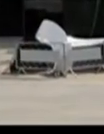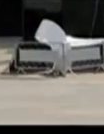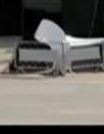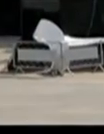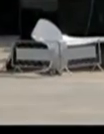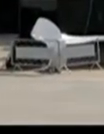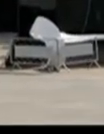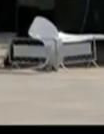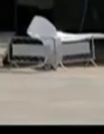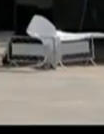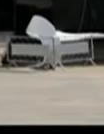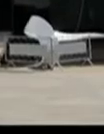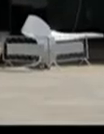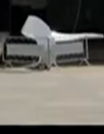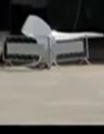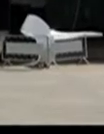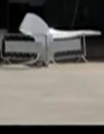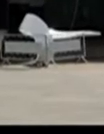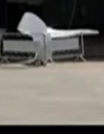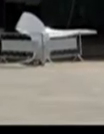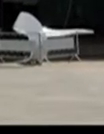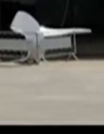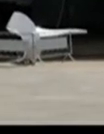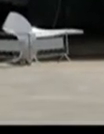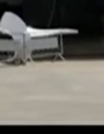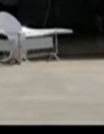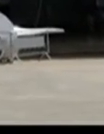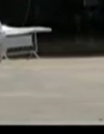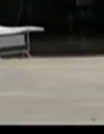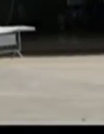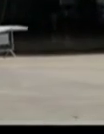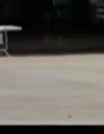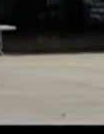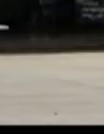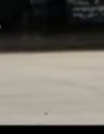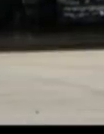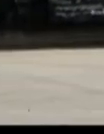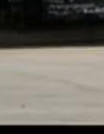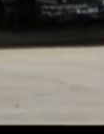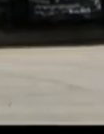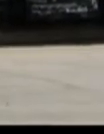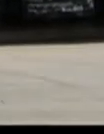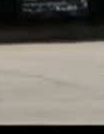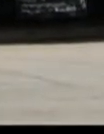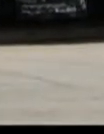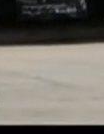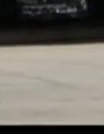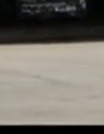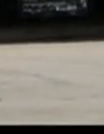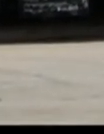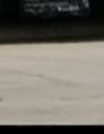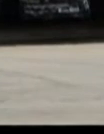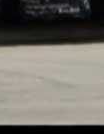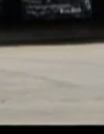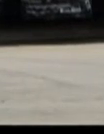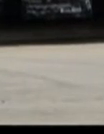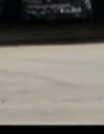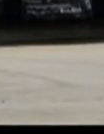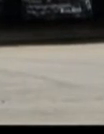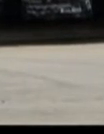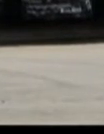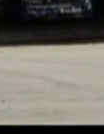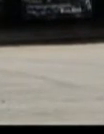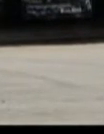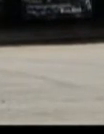e também agora para Miami, nos Estados Unidos, agora ele volta para São Paulo, desfazendo as malas e voltando para